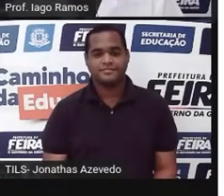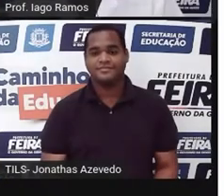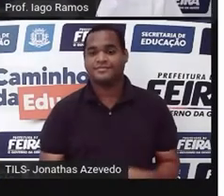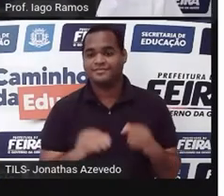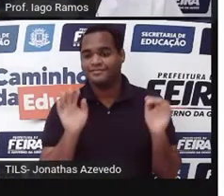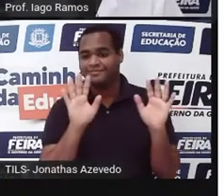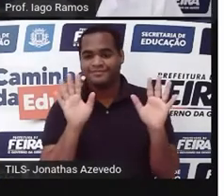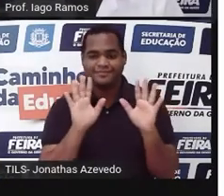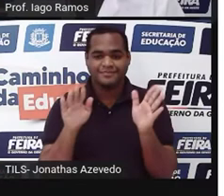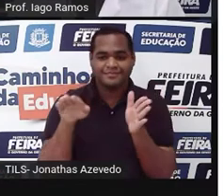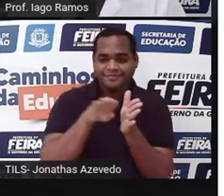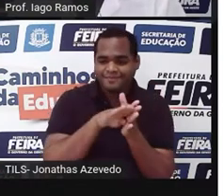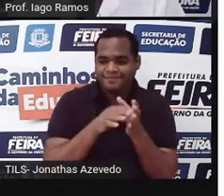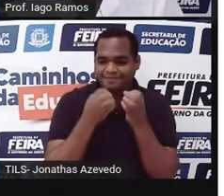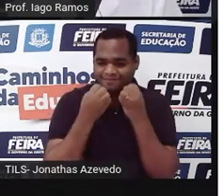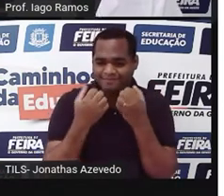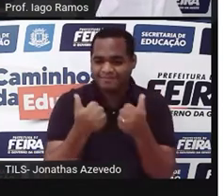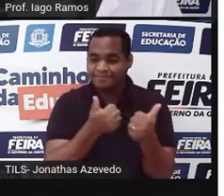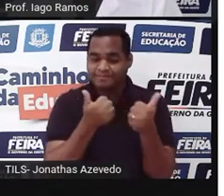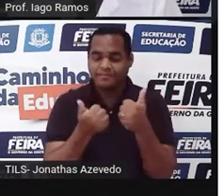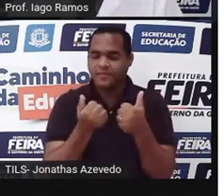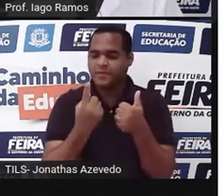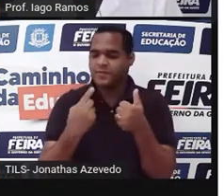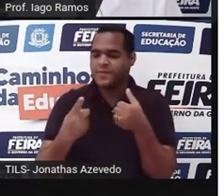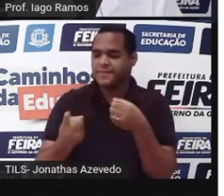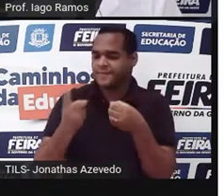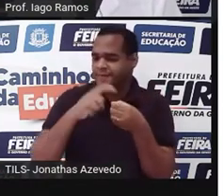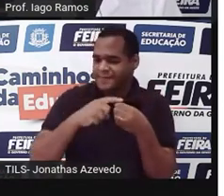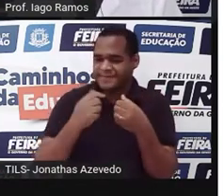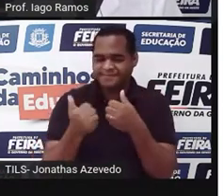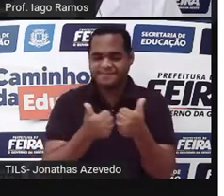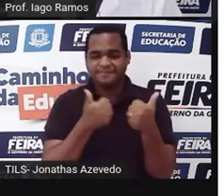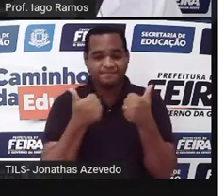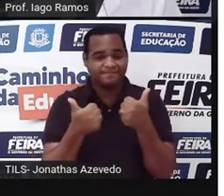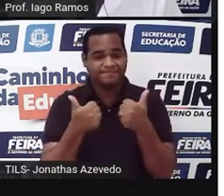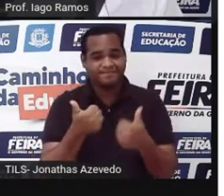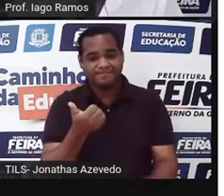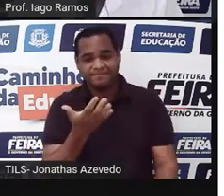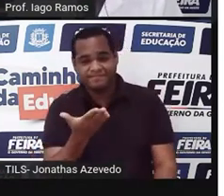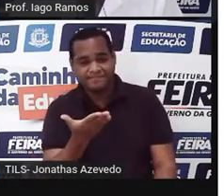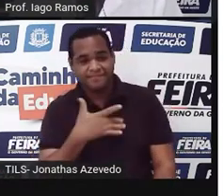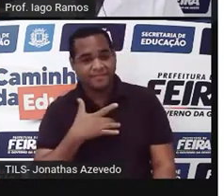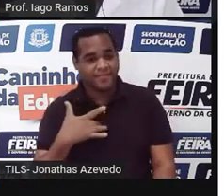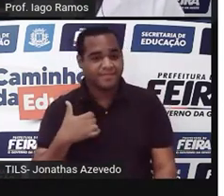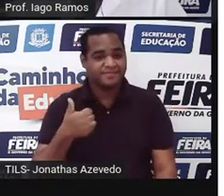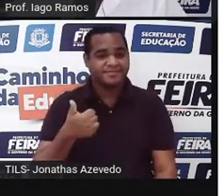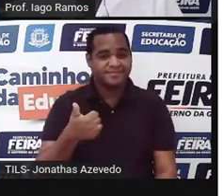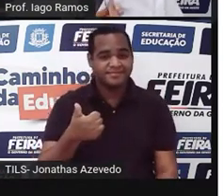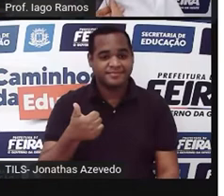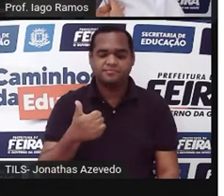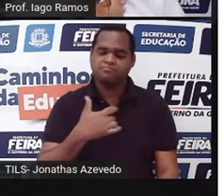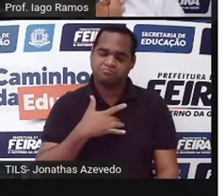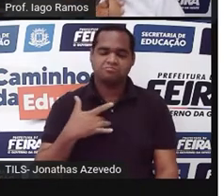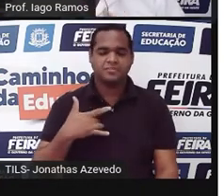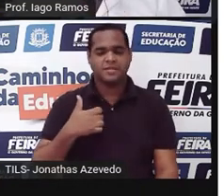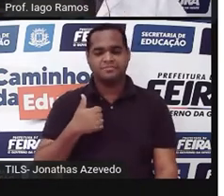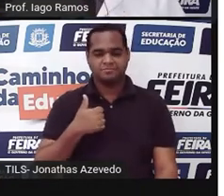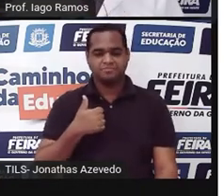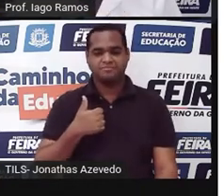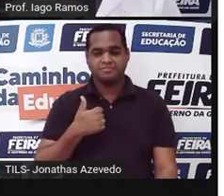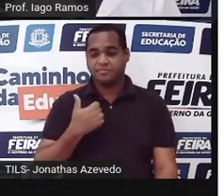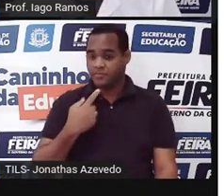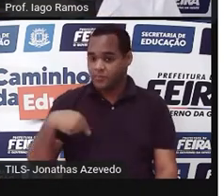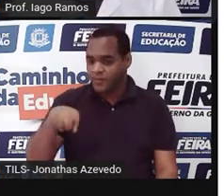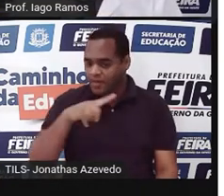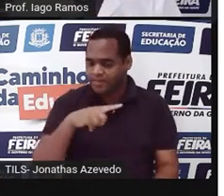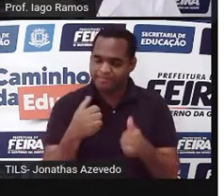Já chegamos estamos de volta isso aí tudo bem com você Tudo Bem Comigo tudo